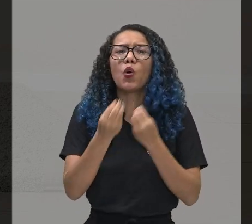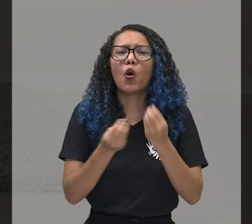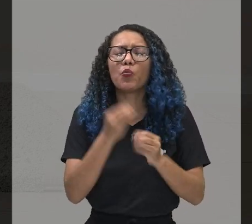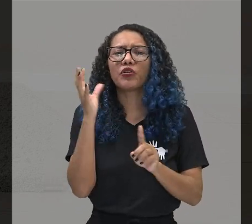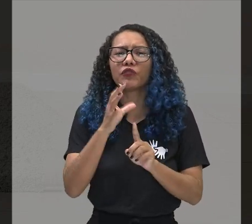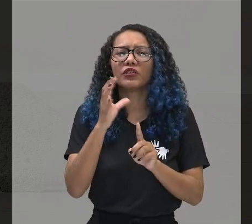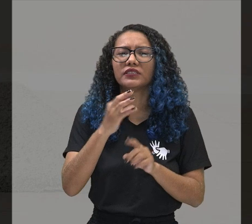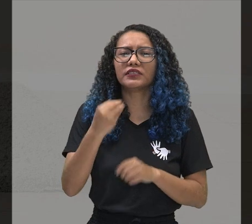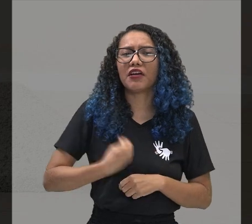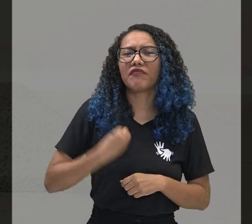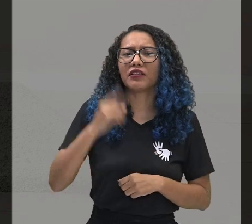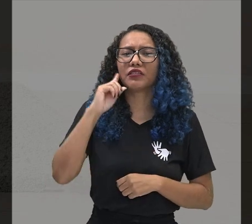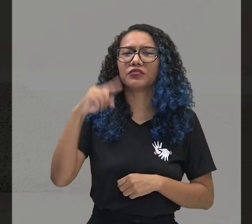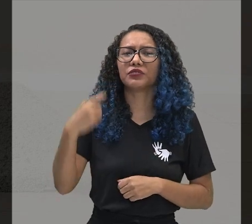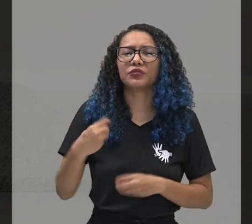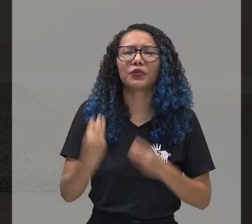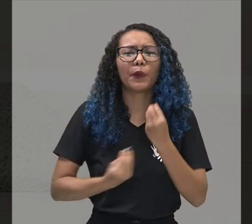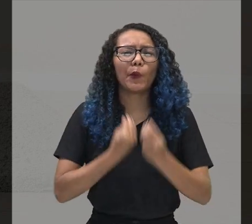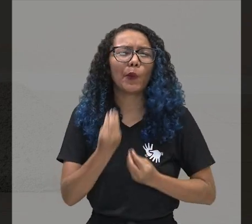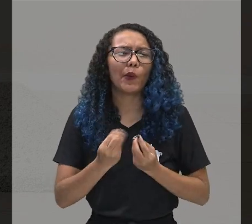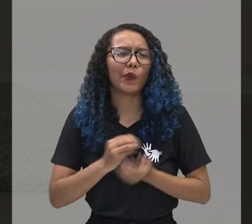dia a dia.